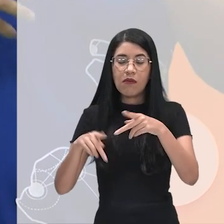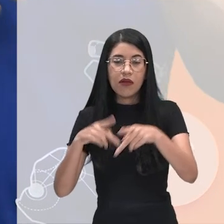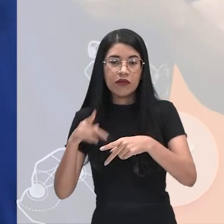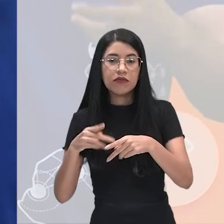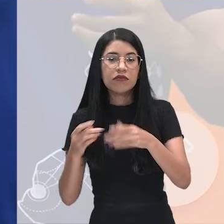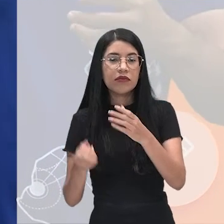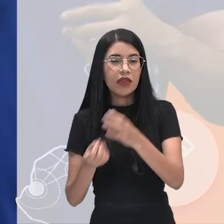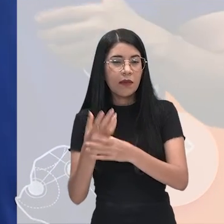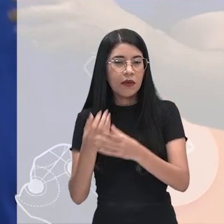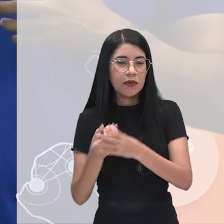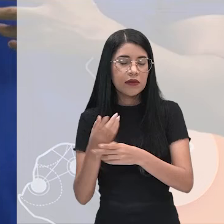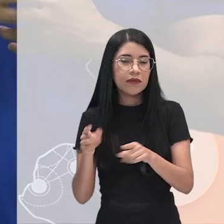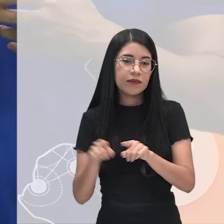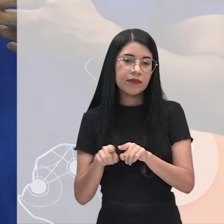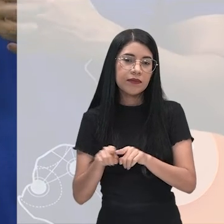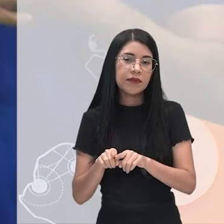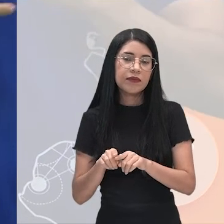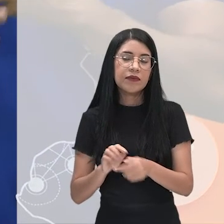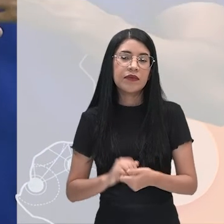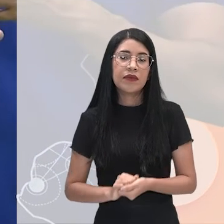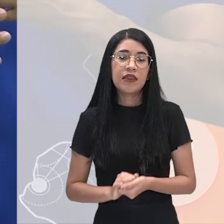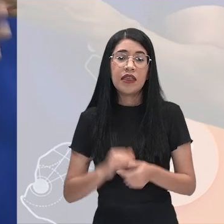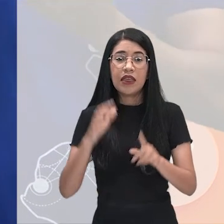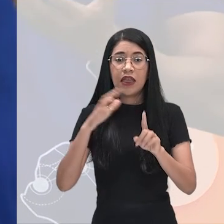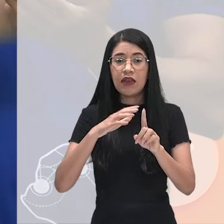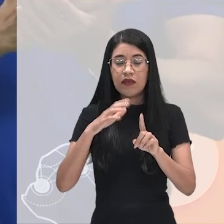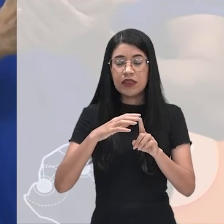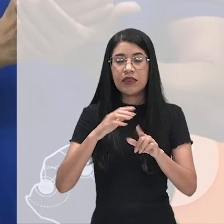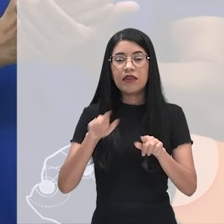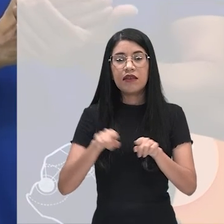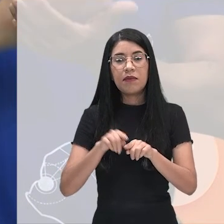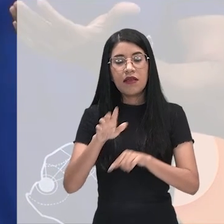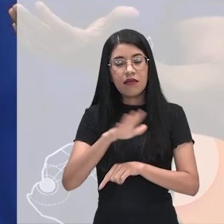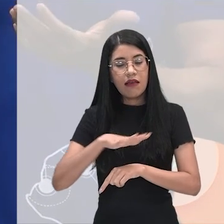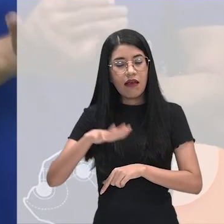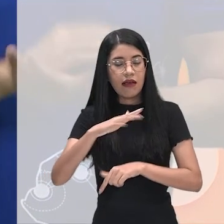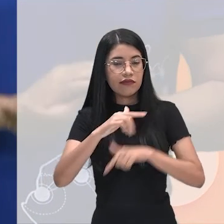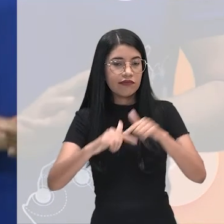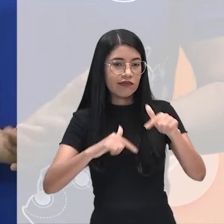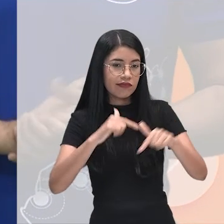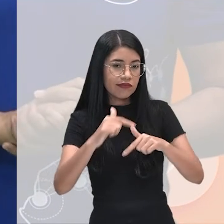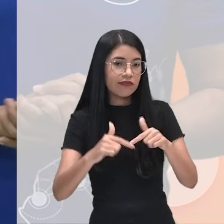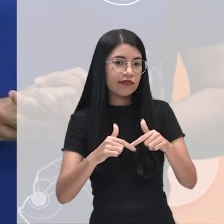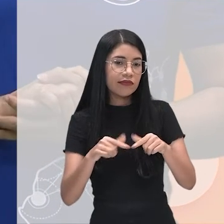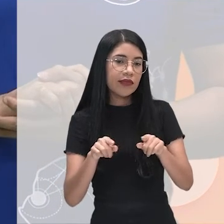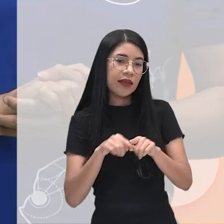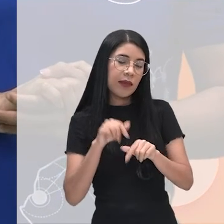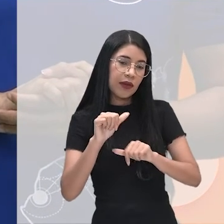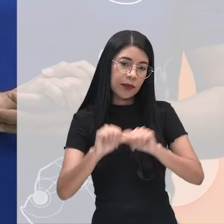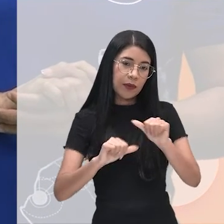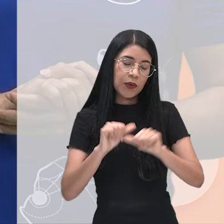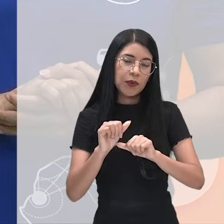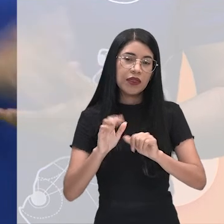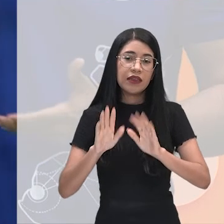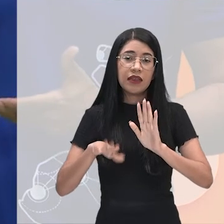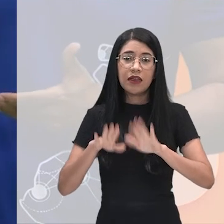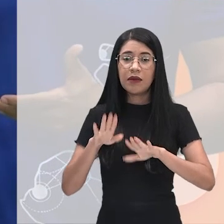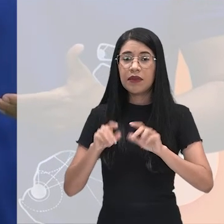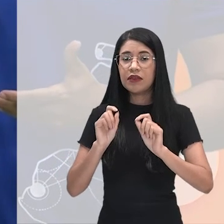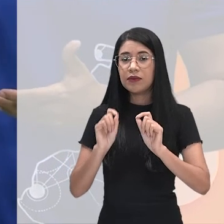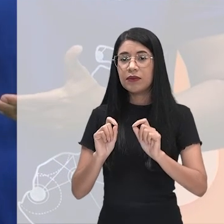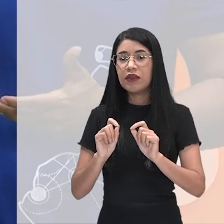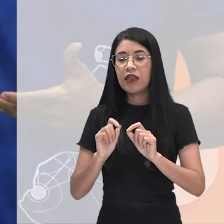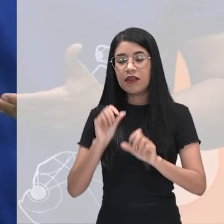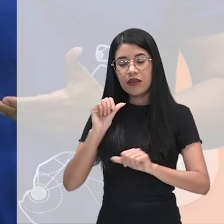que ilustra essas transformações no espaço urbano ocorridas, em especial a partir das